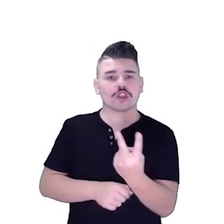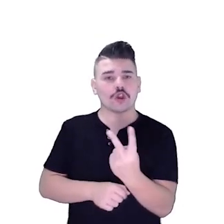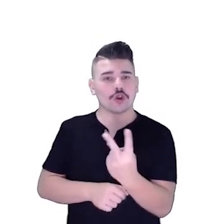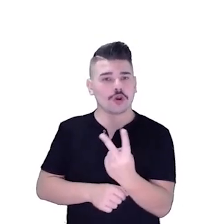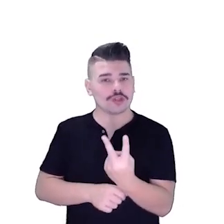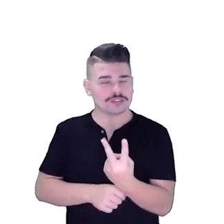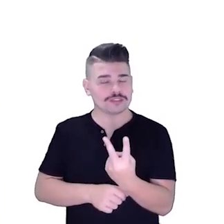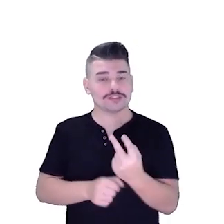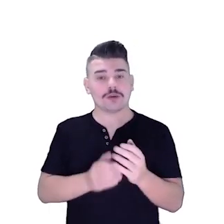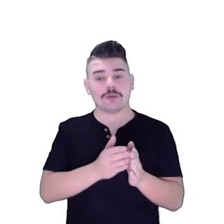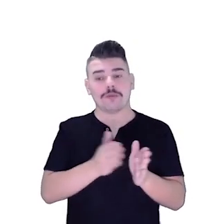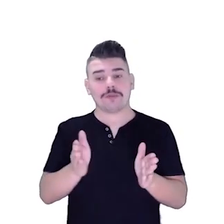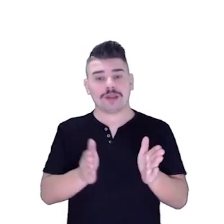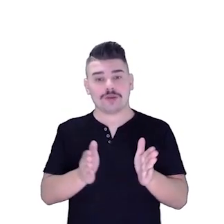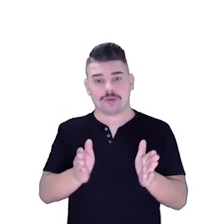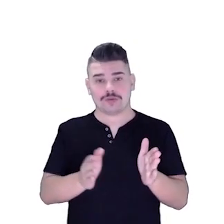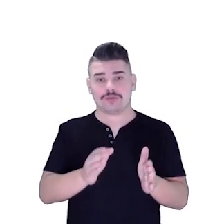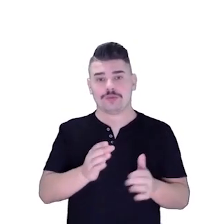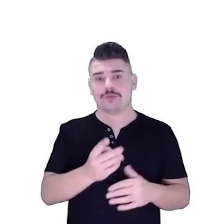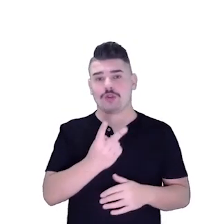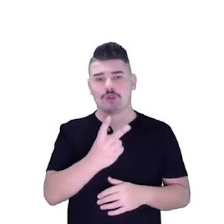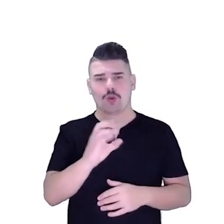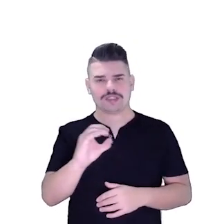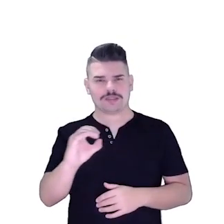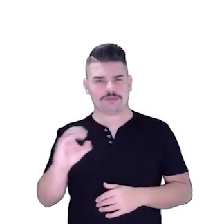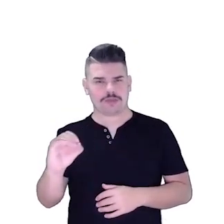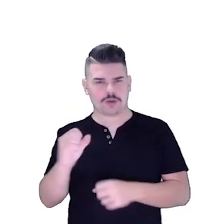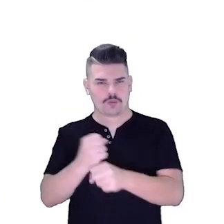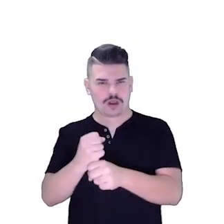na virada para os anos 2000, você nos trouxe